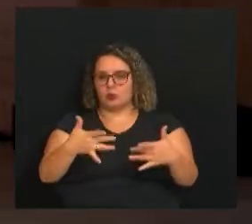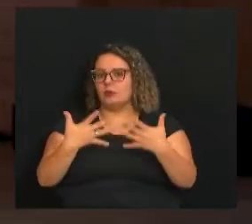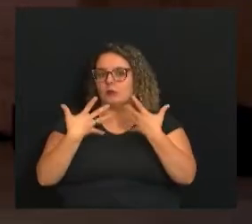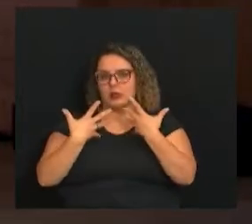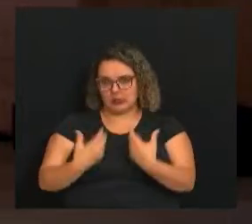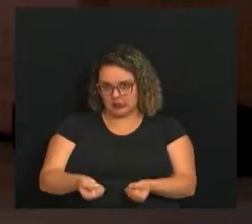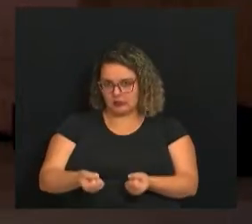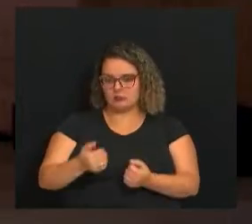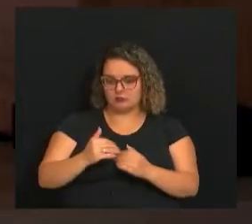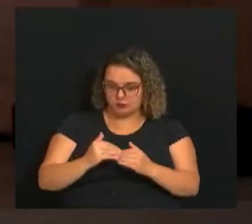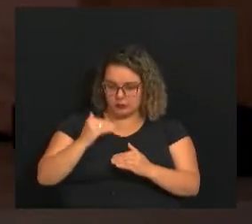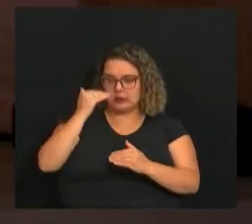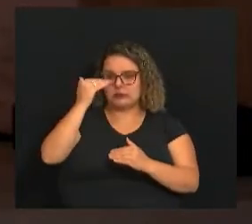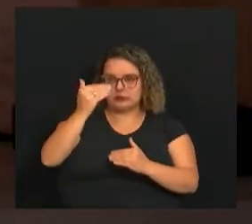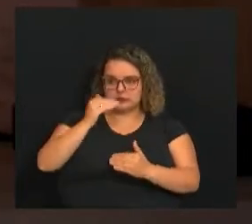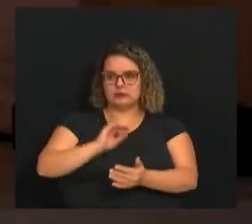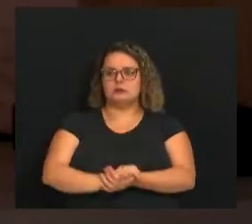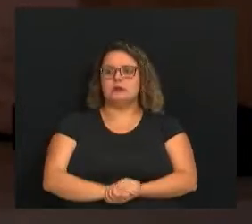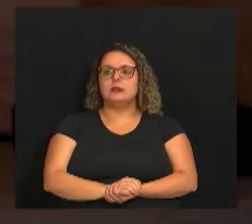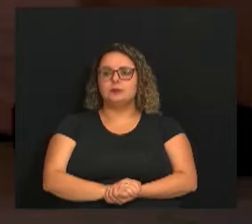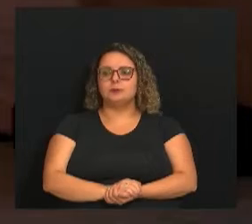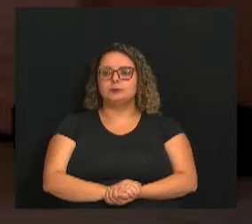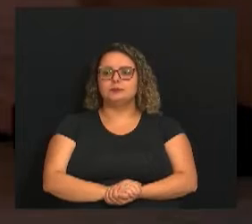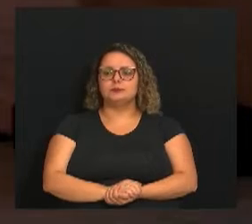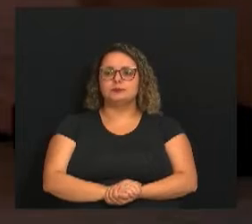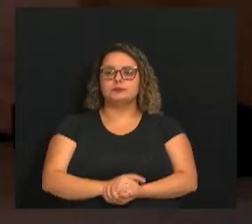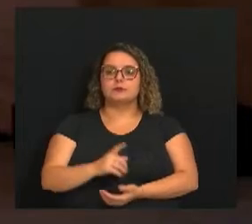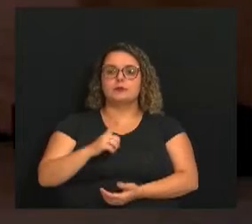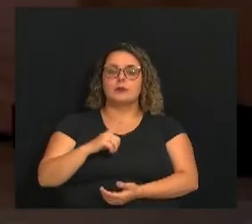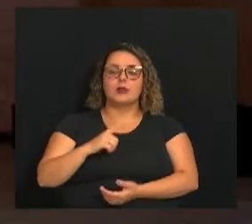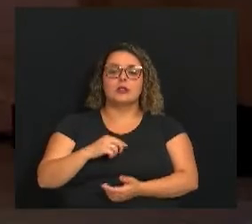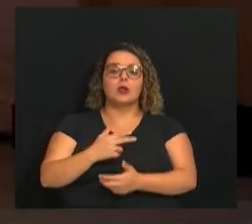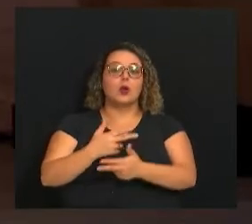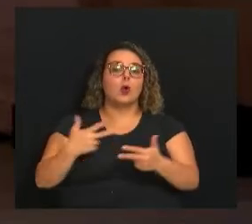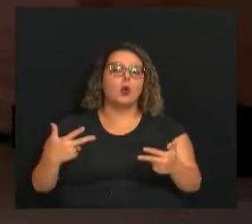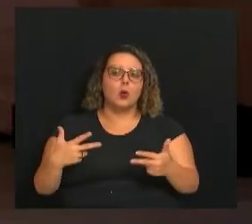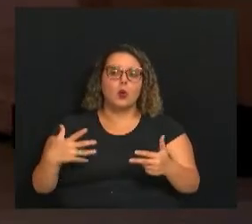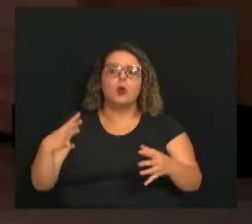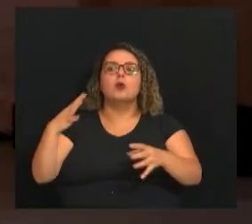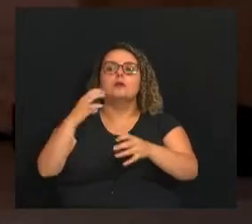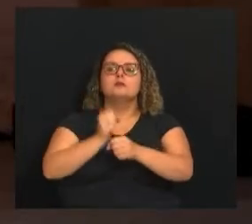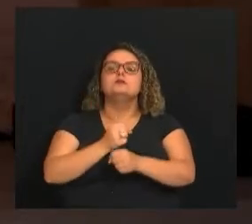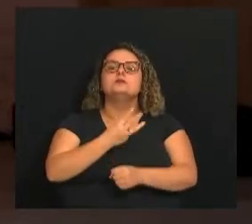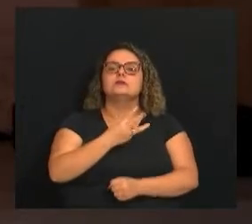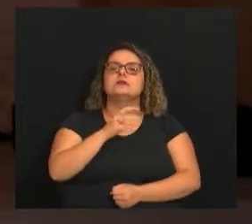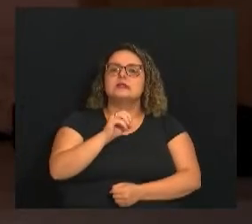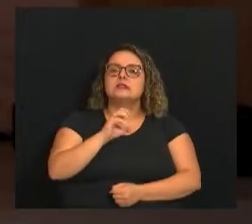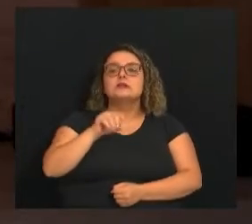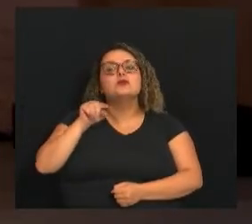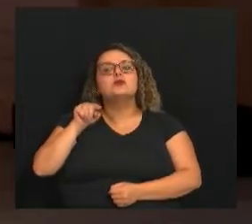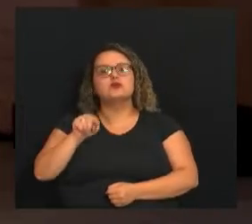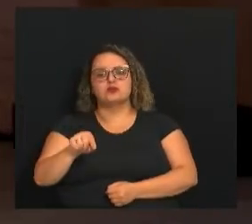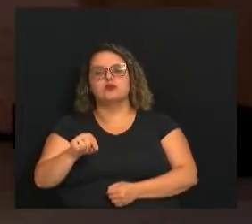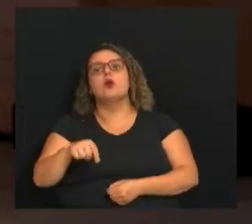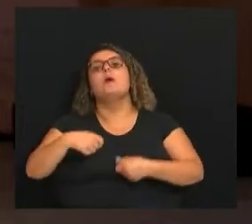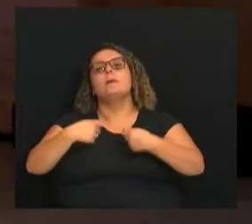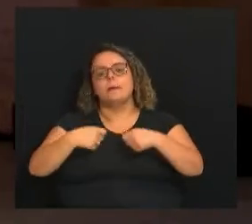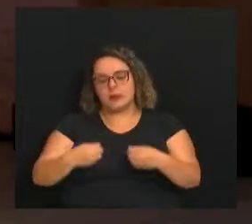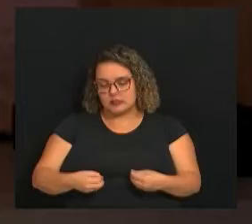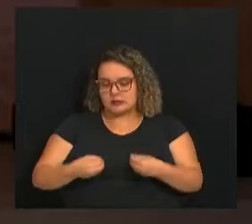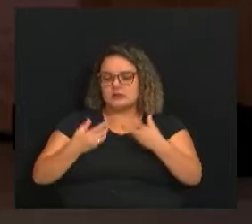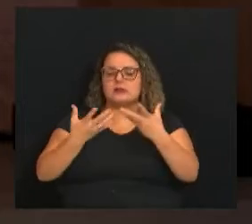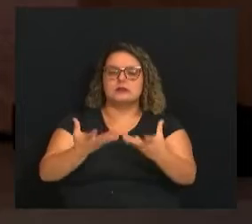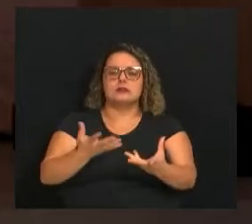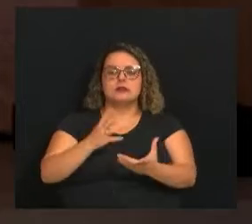recebido acima desse valor. Se você tem bens e direitos que somem R$300 mil ou mais, você precisa fazer a